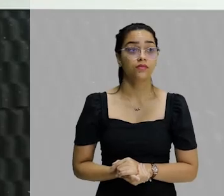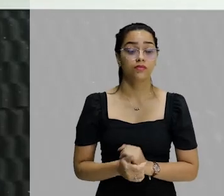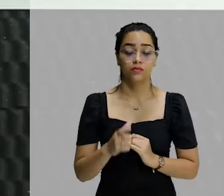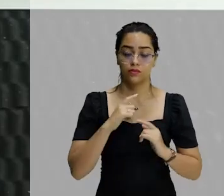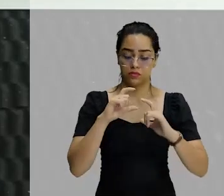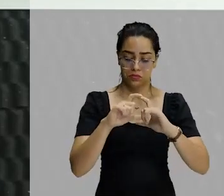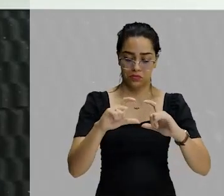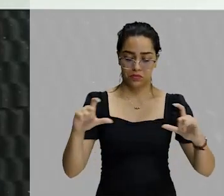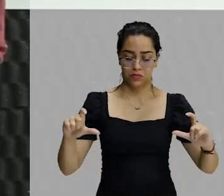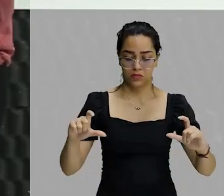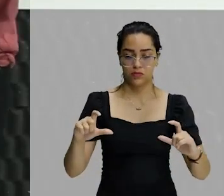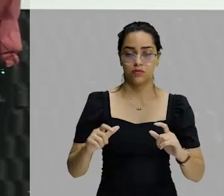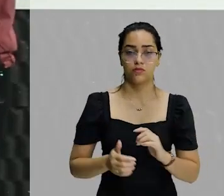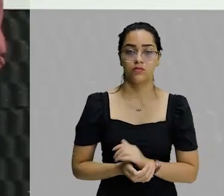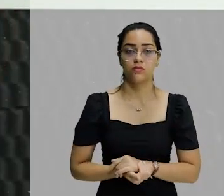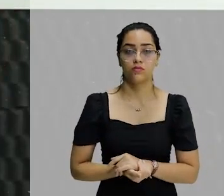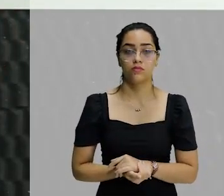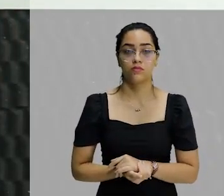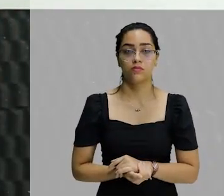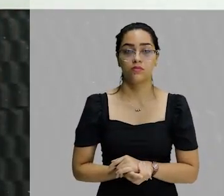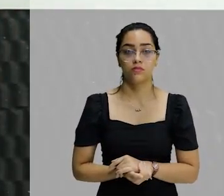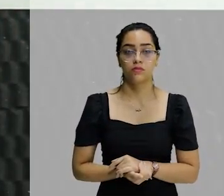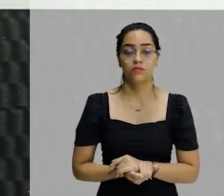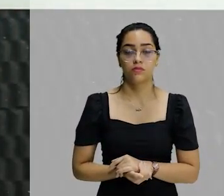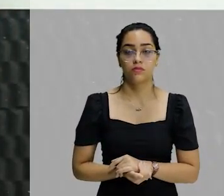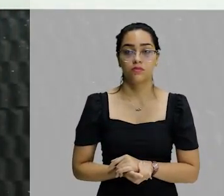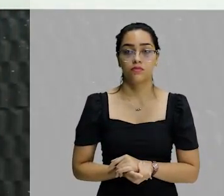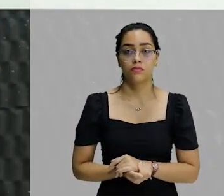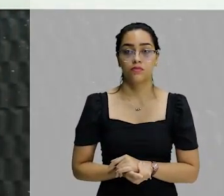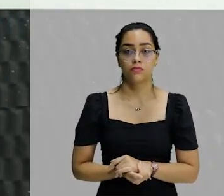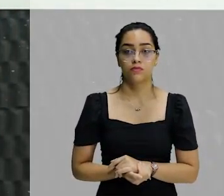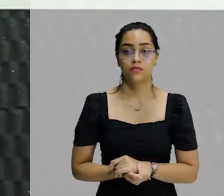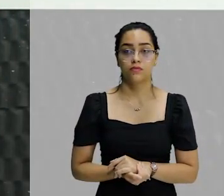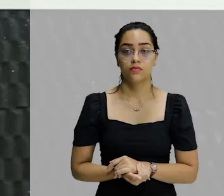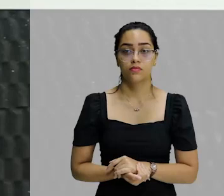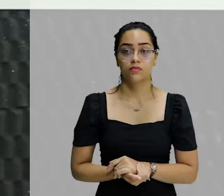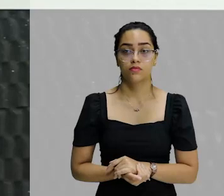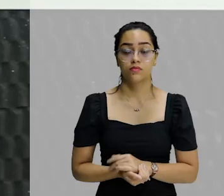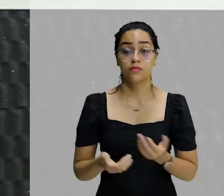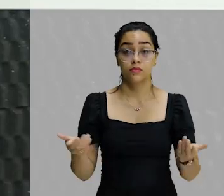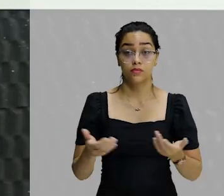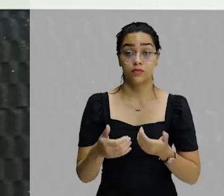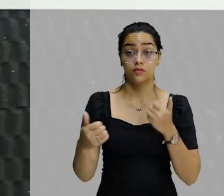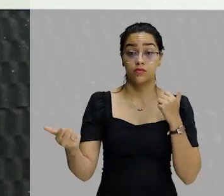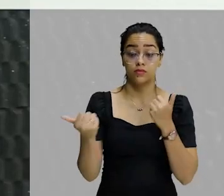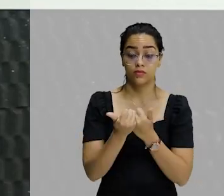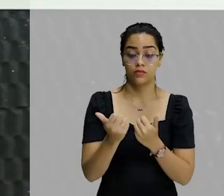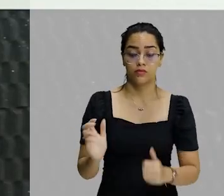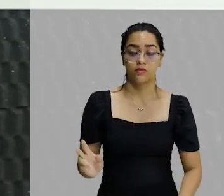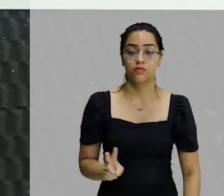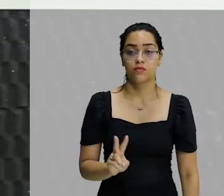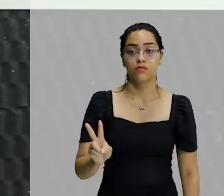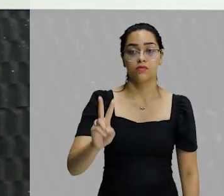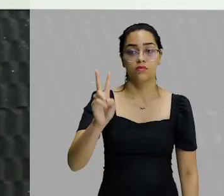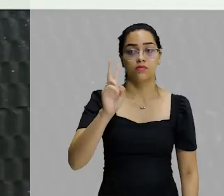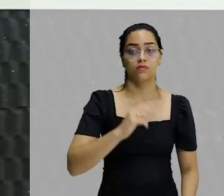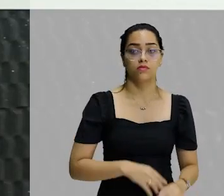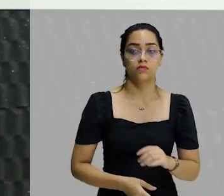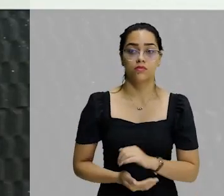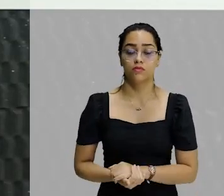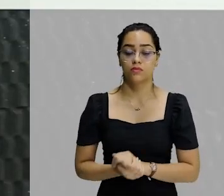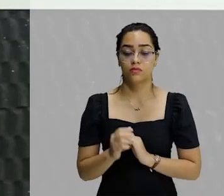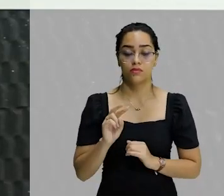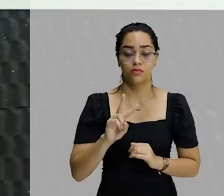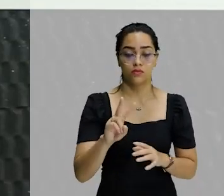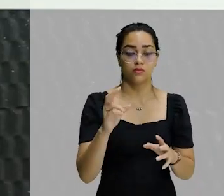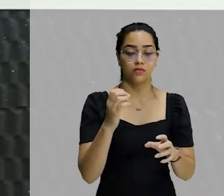essa fórmula 4/3 de π vezes r ao cubo. Beleza? Então, vamos agora substituir os valores. V vai ser